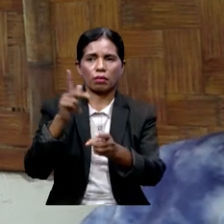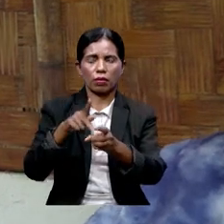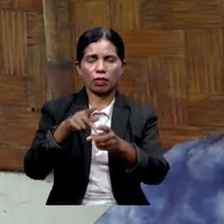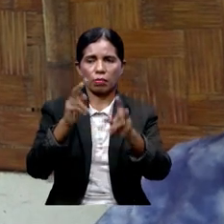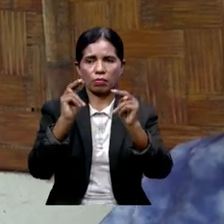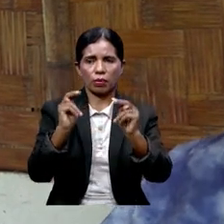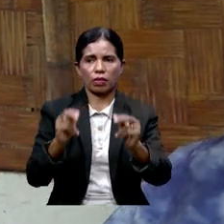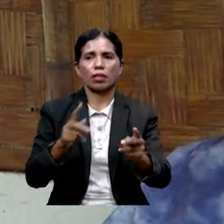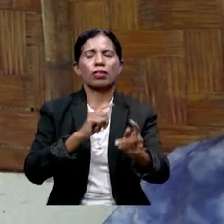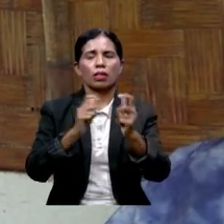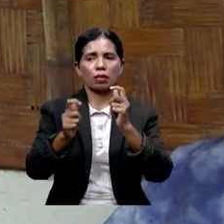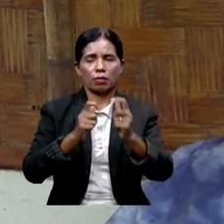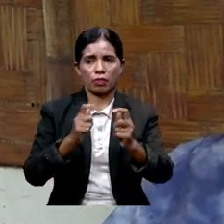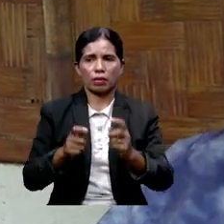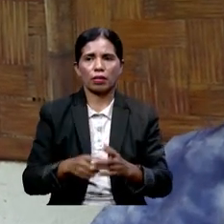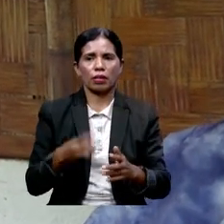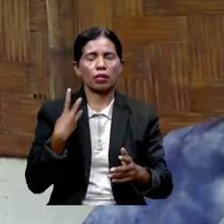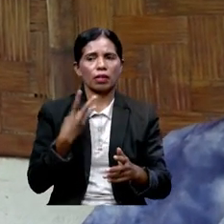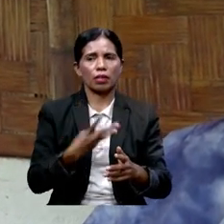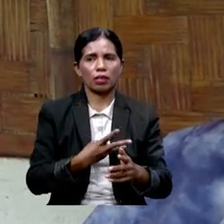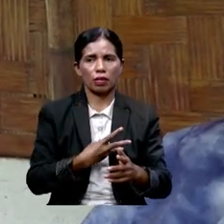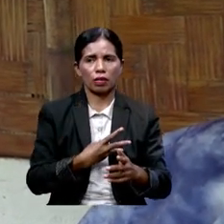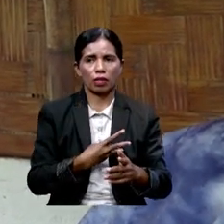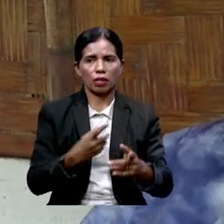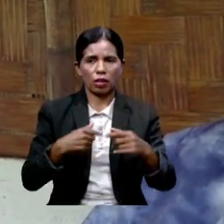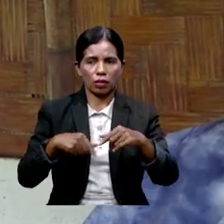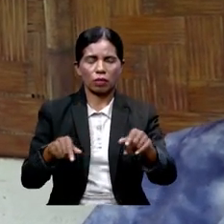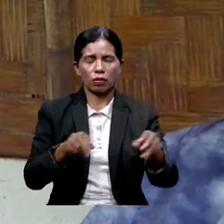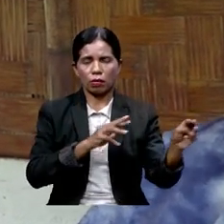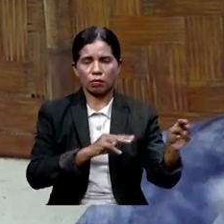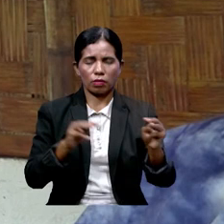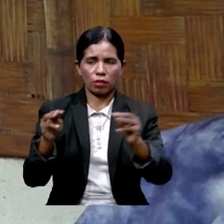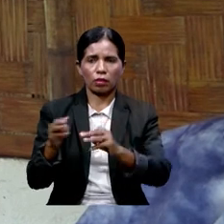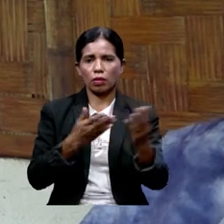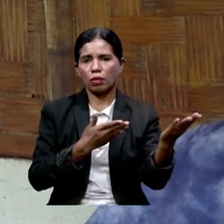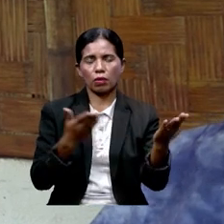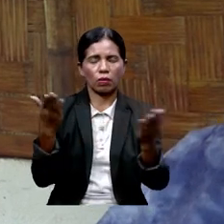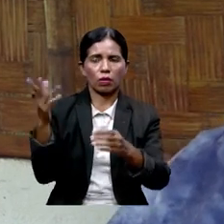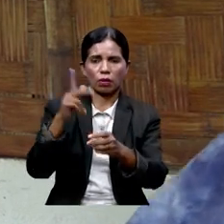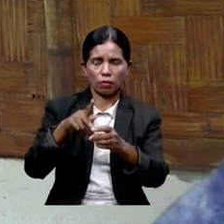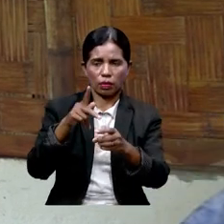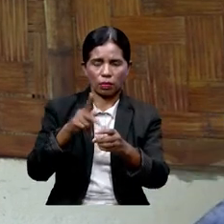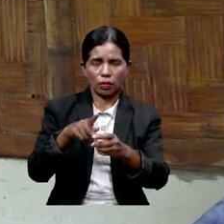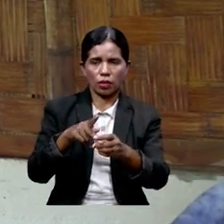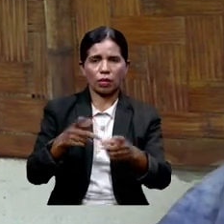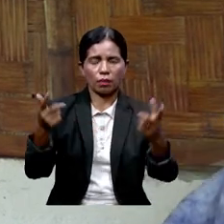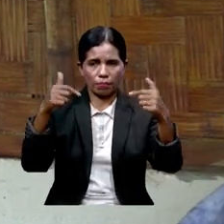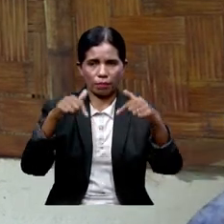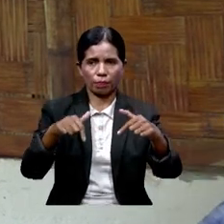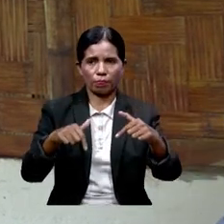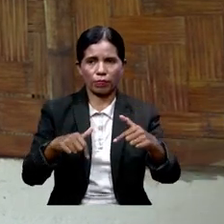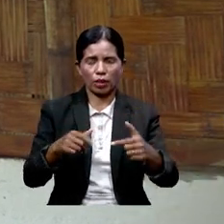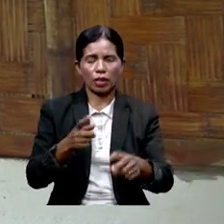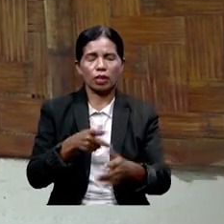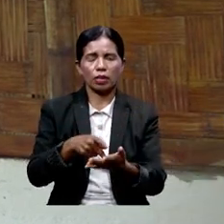precisa transporte jadi kada atu mobiliza atu transporta combustível mai aluga